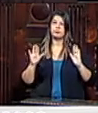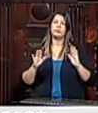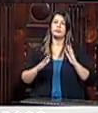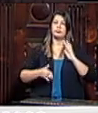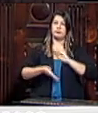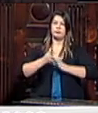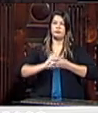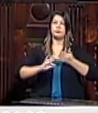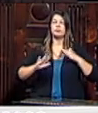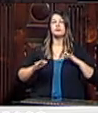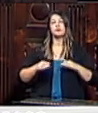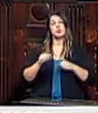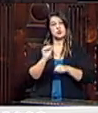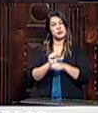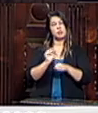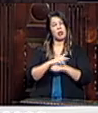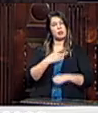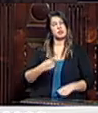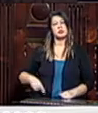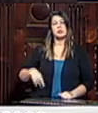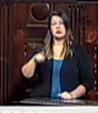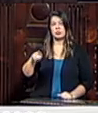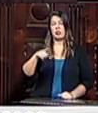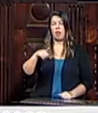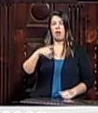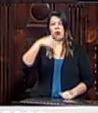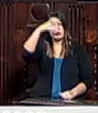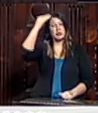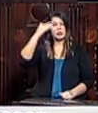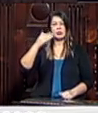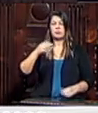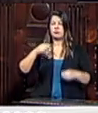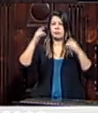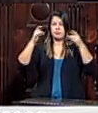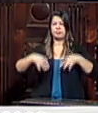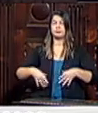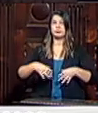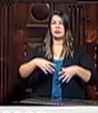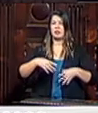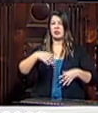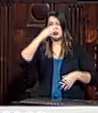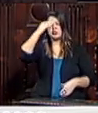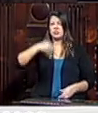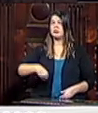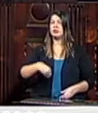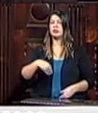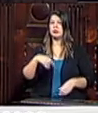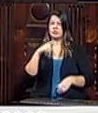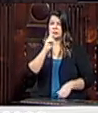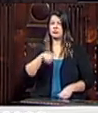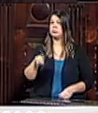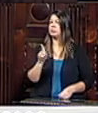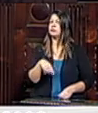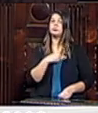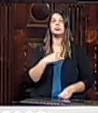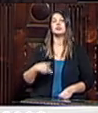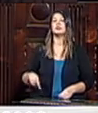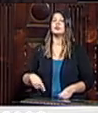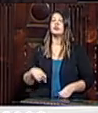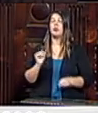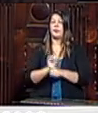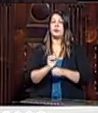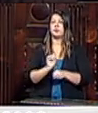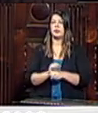que a renúncia do presidente Temer não se torne necessário essa medida, mas se não ocorrer, essa é a única saída que